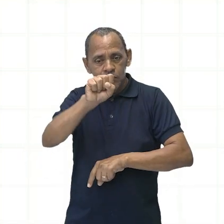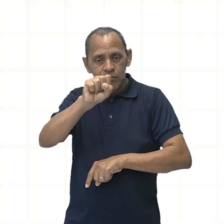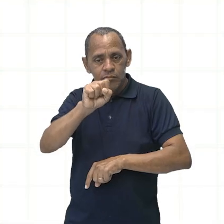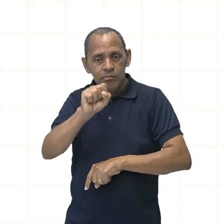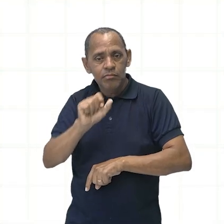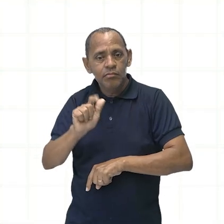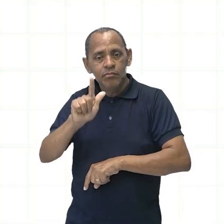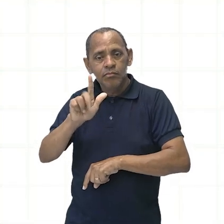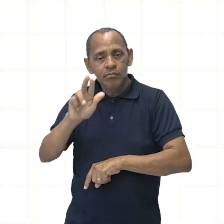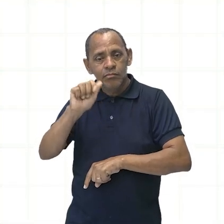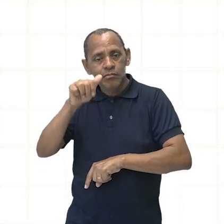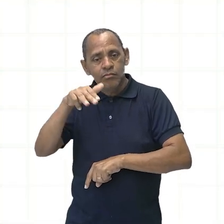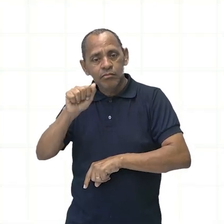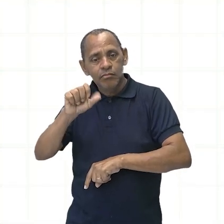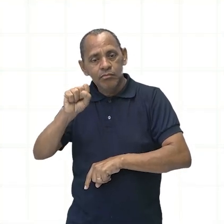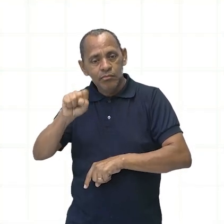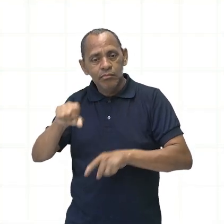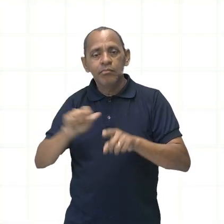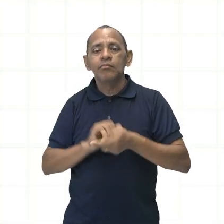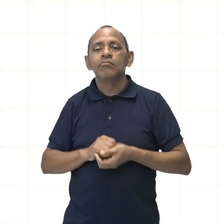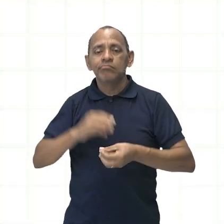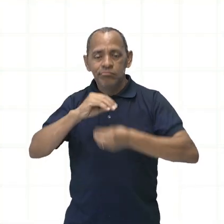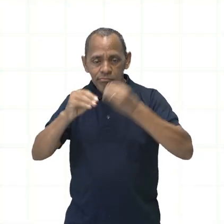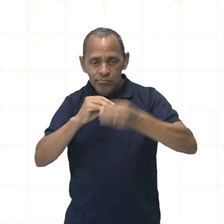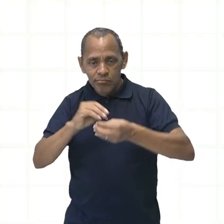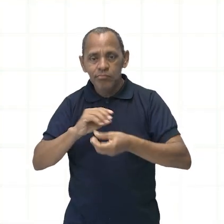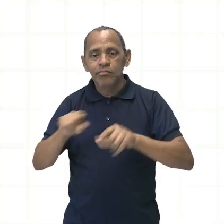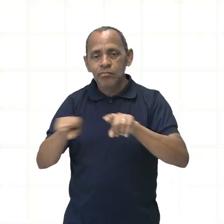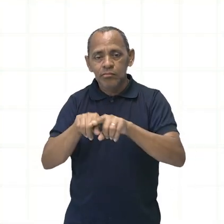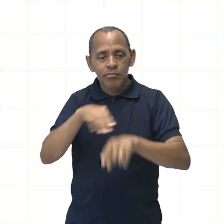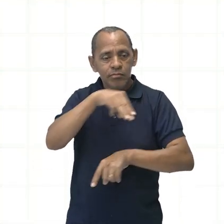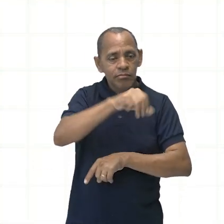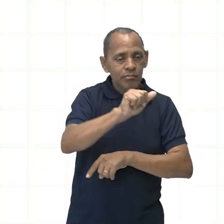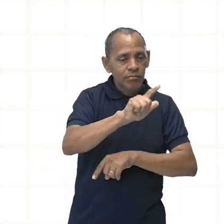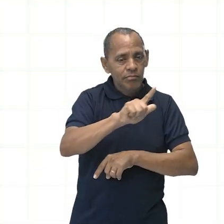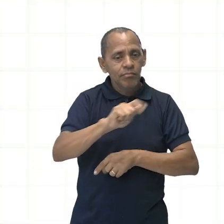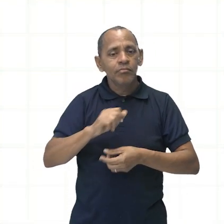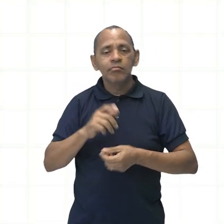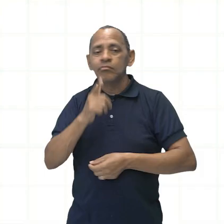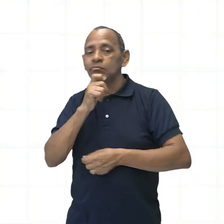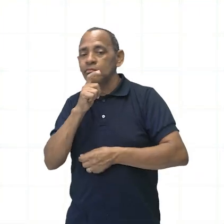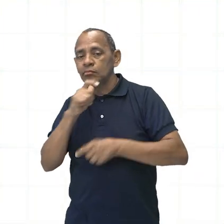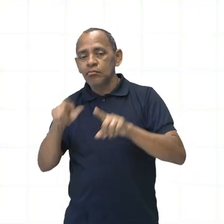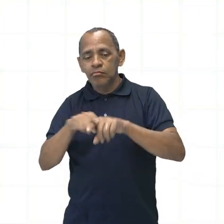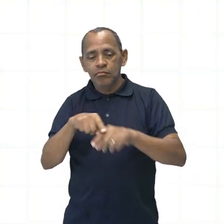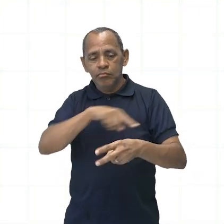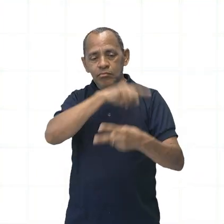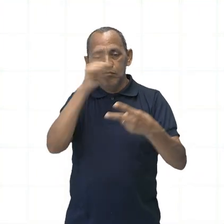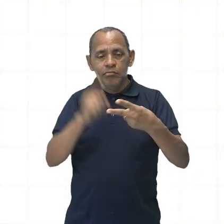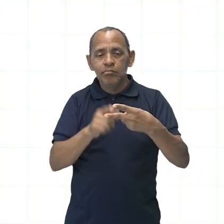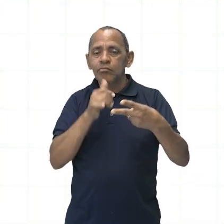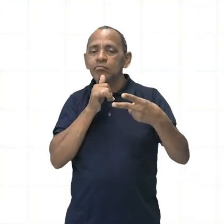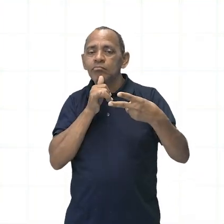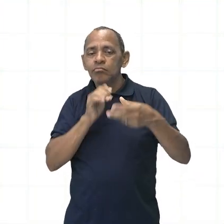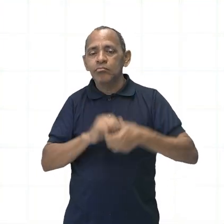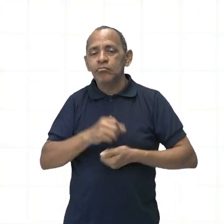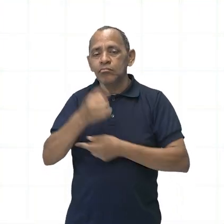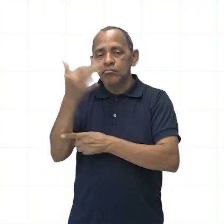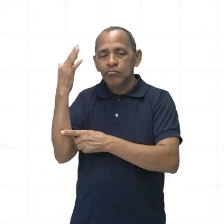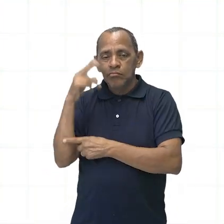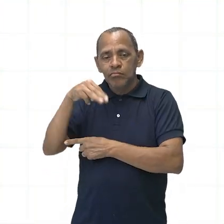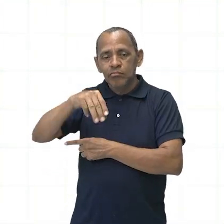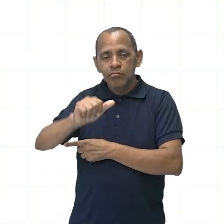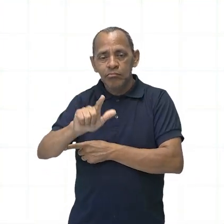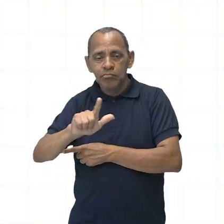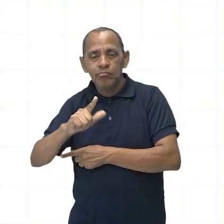a massa molar da molécula de água. Vamos a um segundo exemplo. Quantos mols existem em